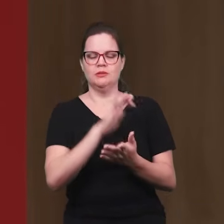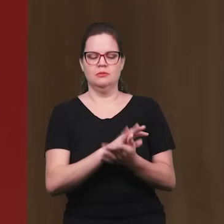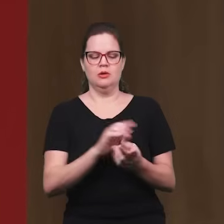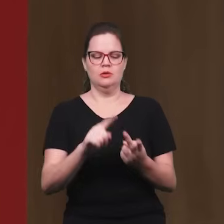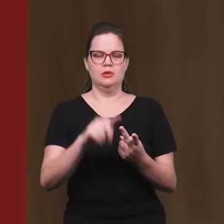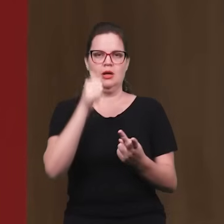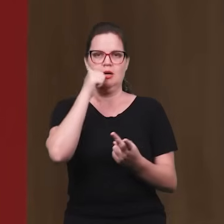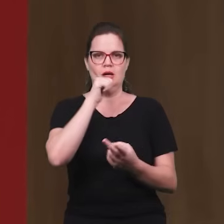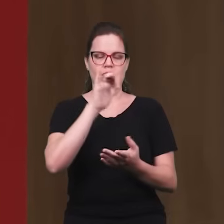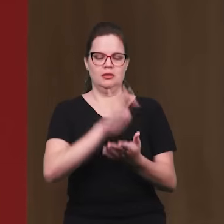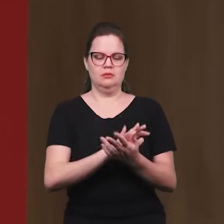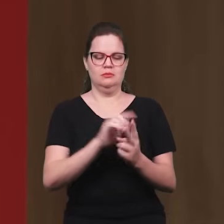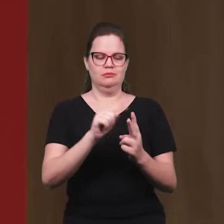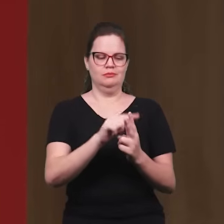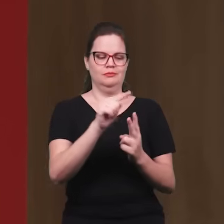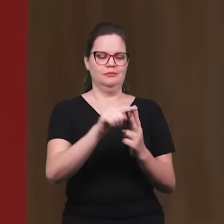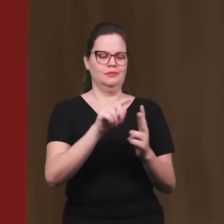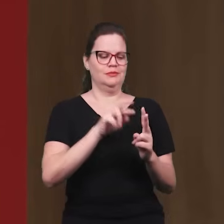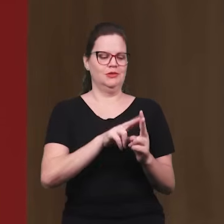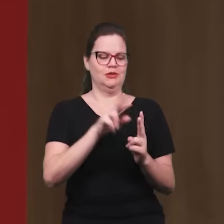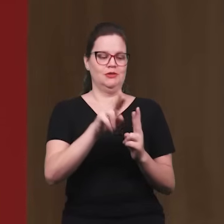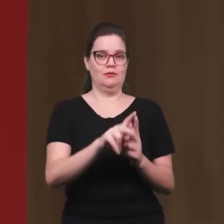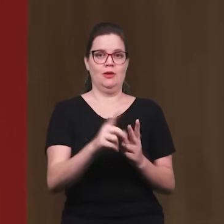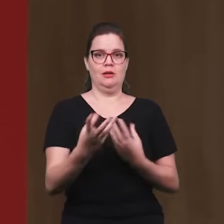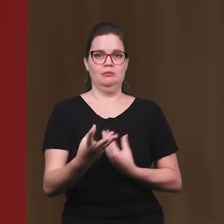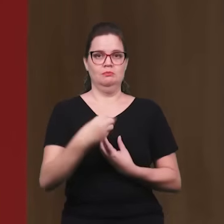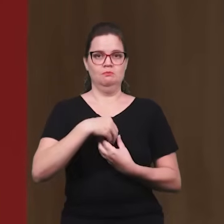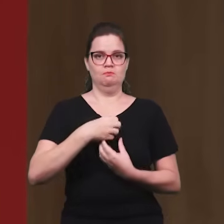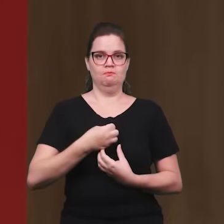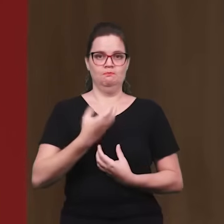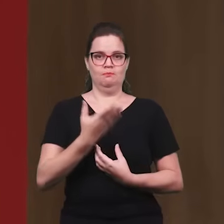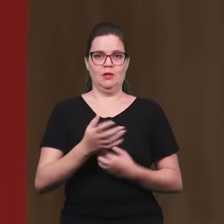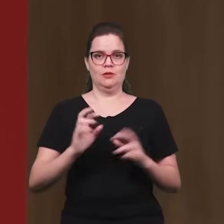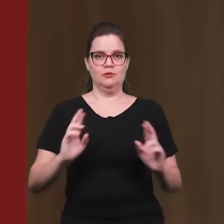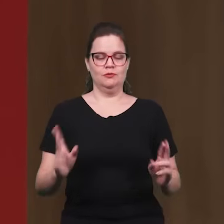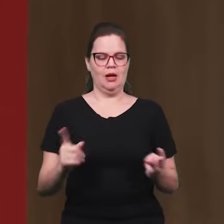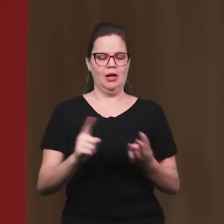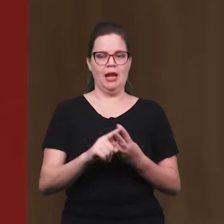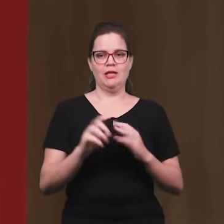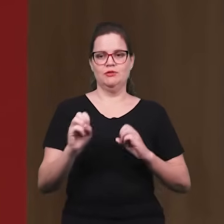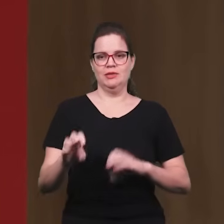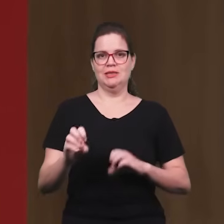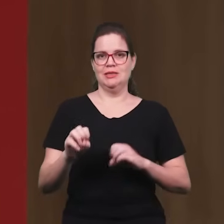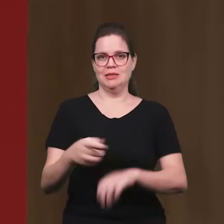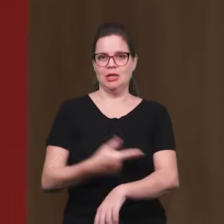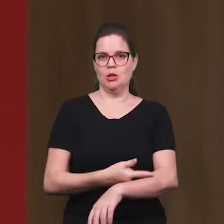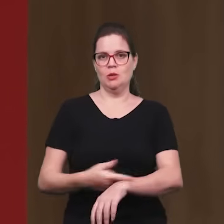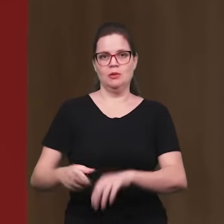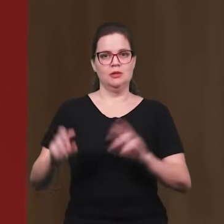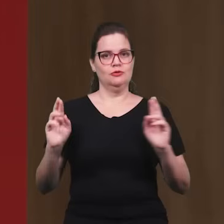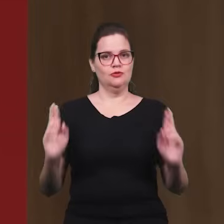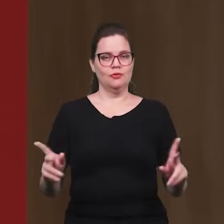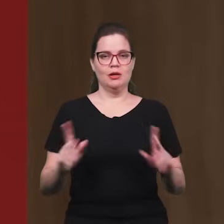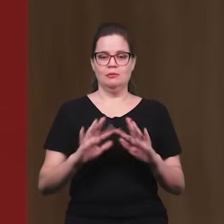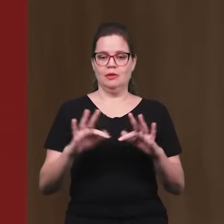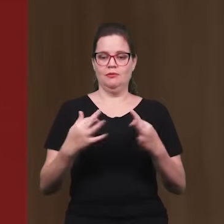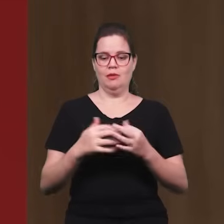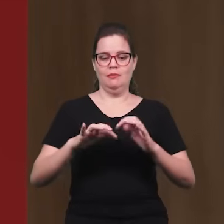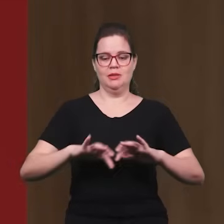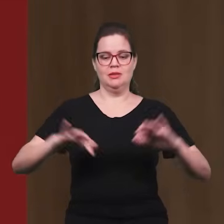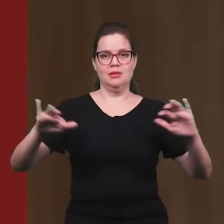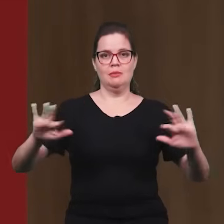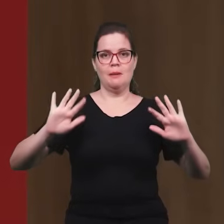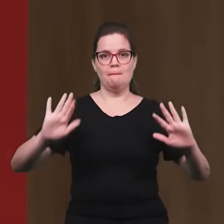pessoas diferentes, com temperamentos diferentes, com criações diferentes, e Deus une essas